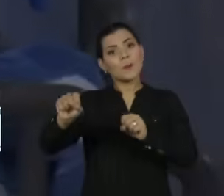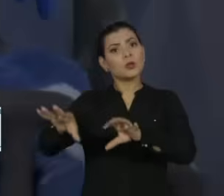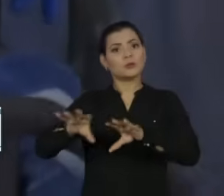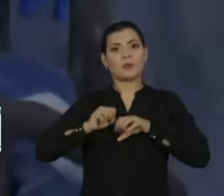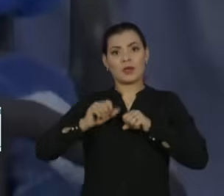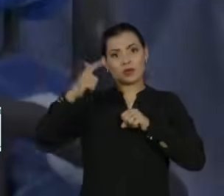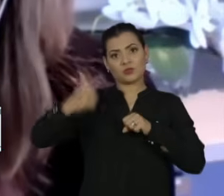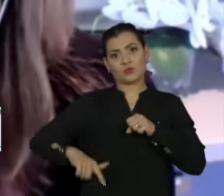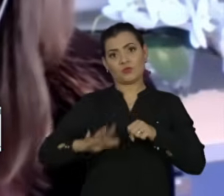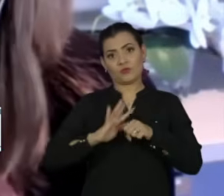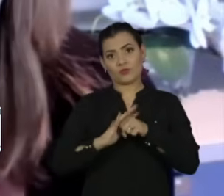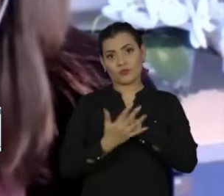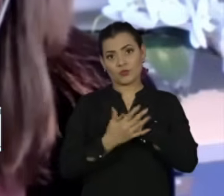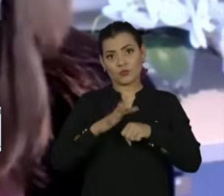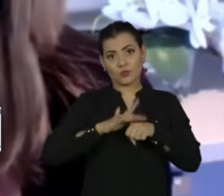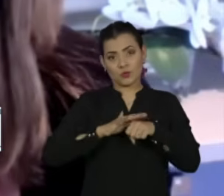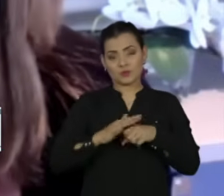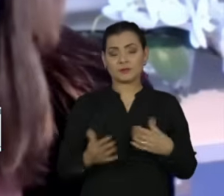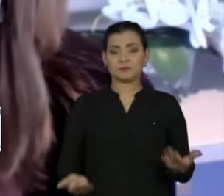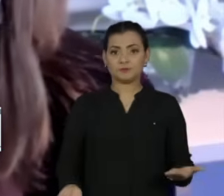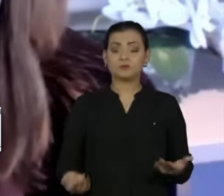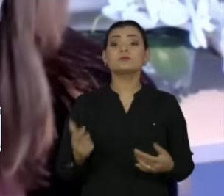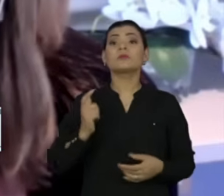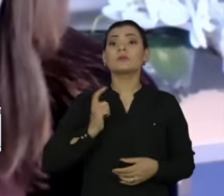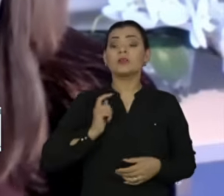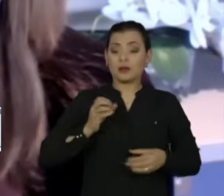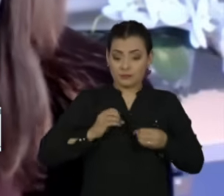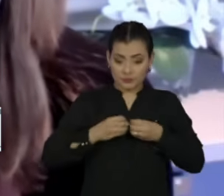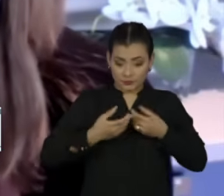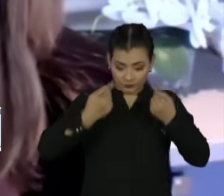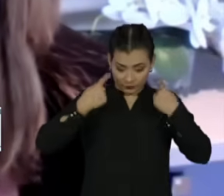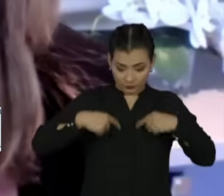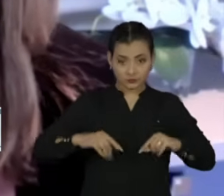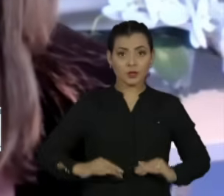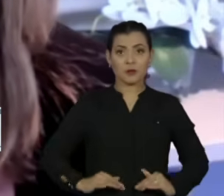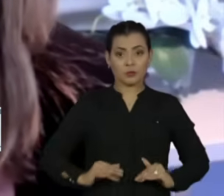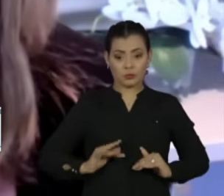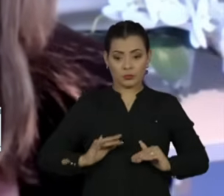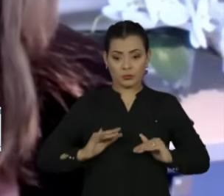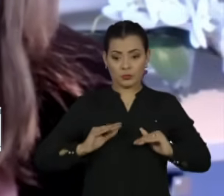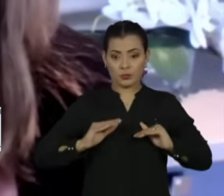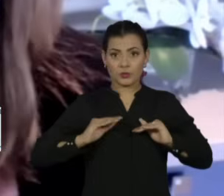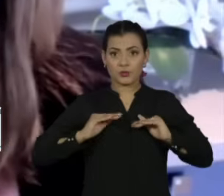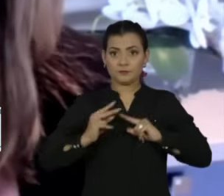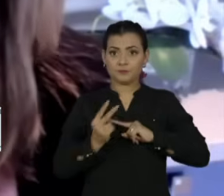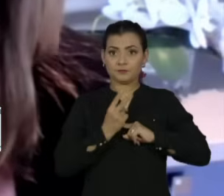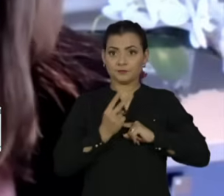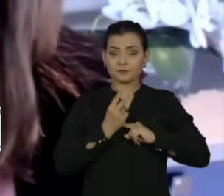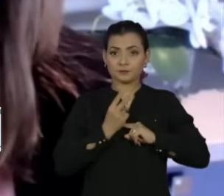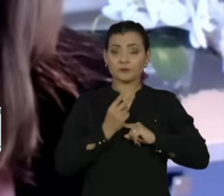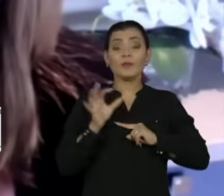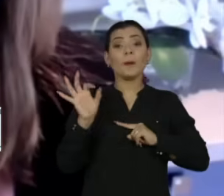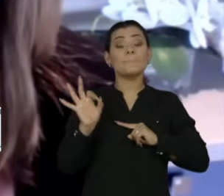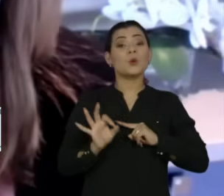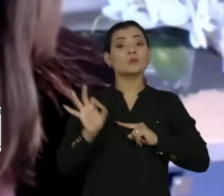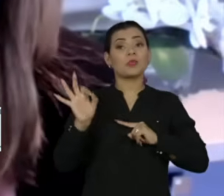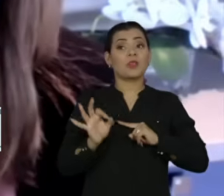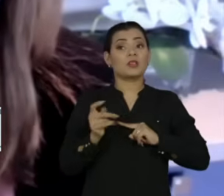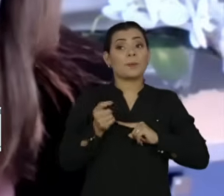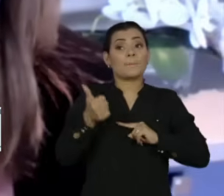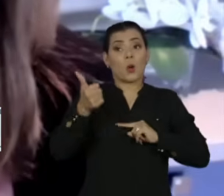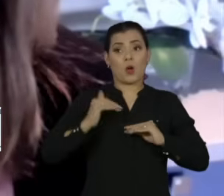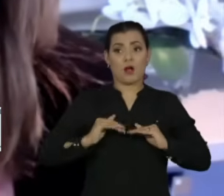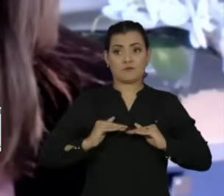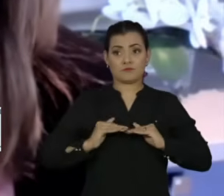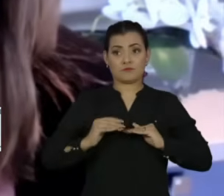contraia a doença. Dos milhares de anticorpos diferentes que a gente faz quando se infecta, apenas um percentual bem pequeno